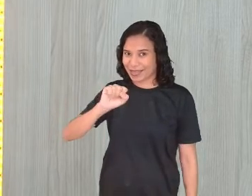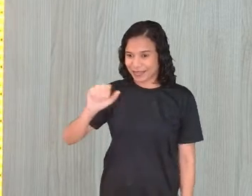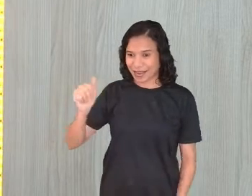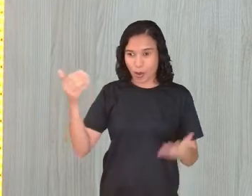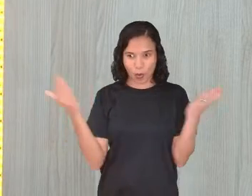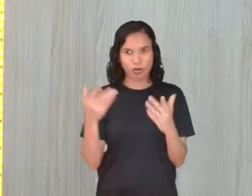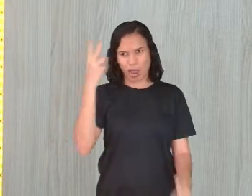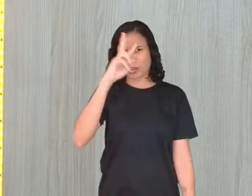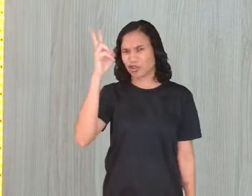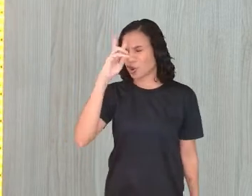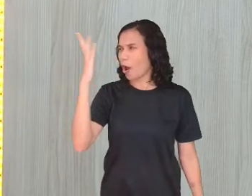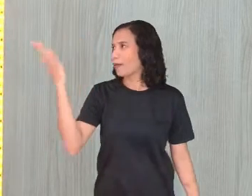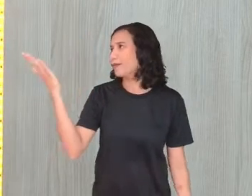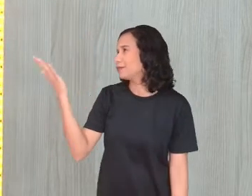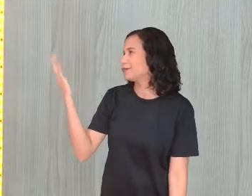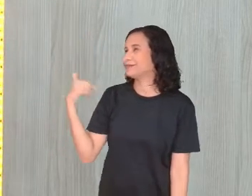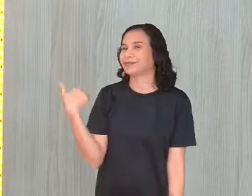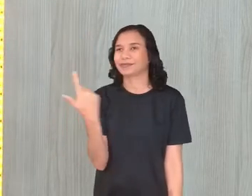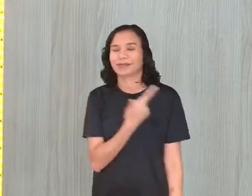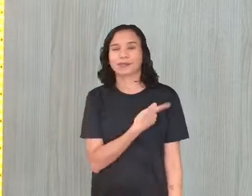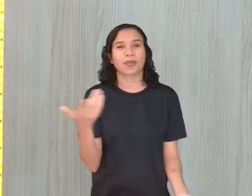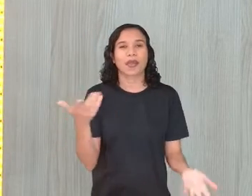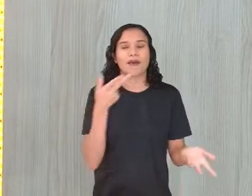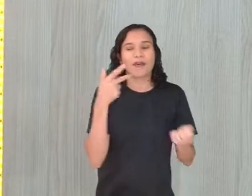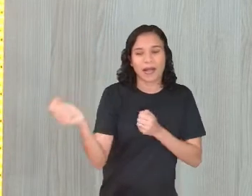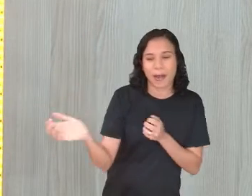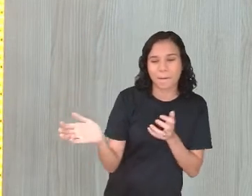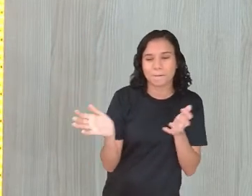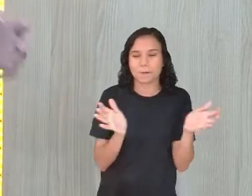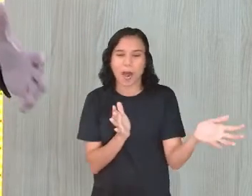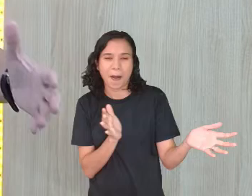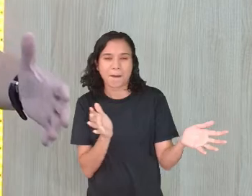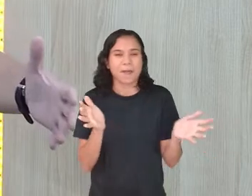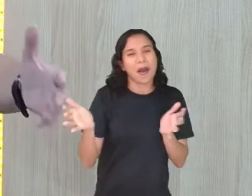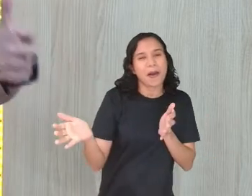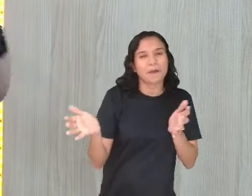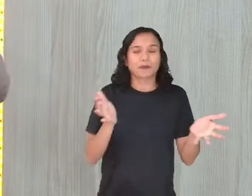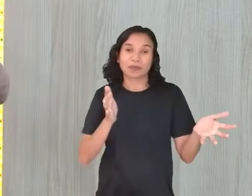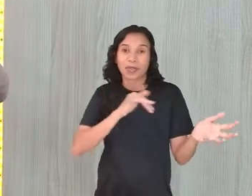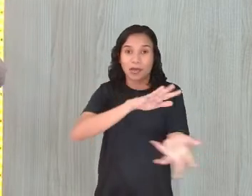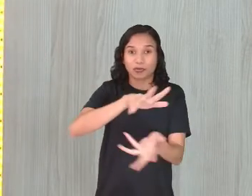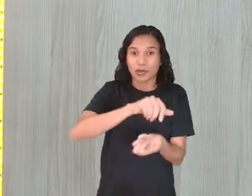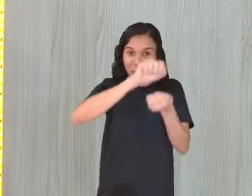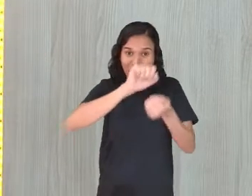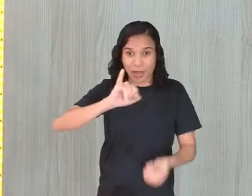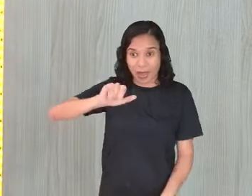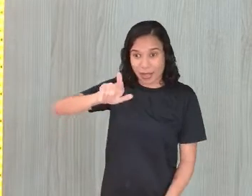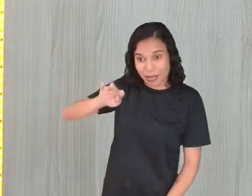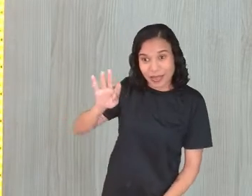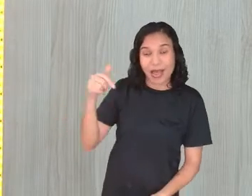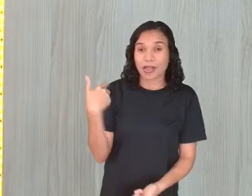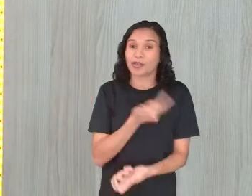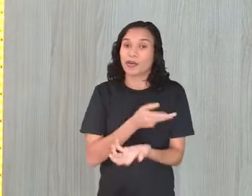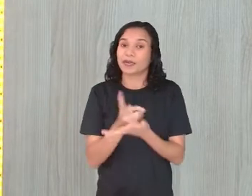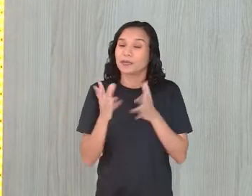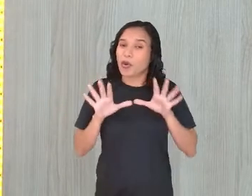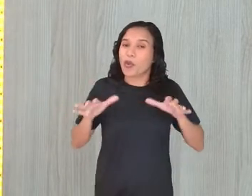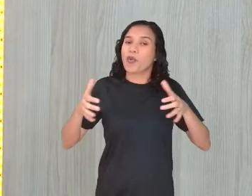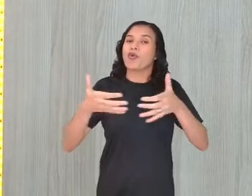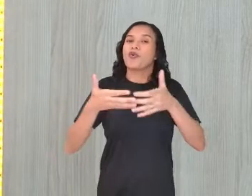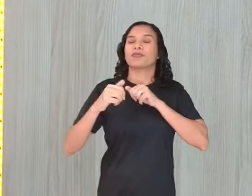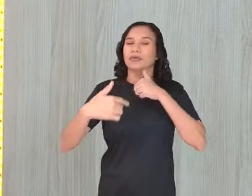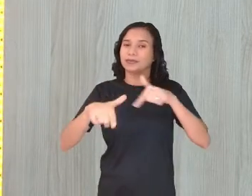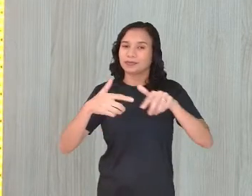História do Recife. Porque assim, a gente joga, né, história, geografia, sustentabilidade, ILT, e a gente está aí em conjunto, trabalhando